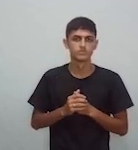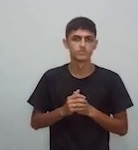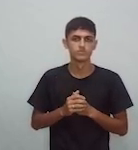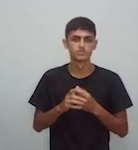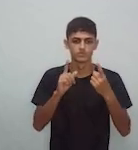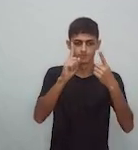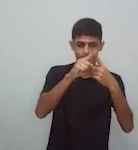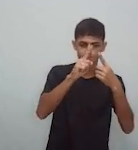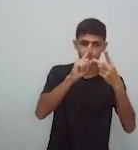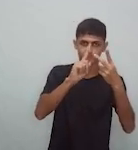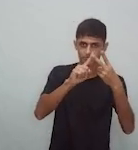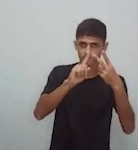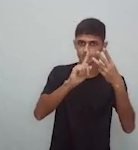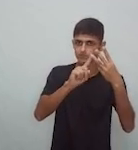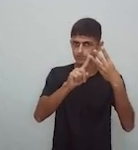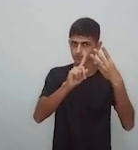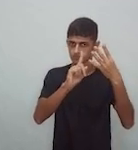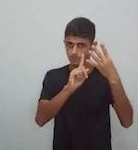octinina,